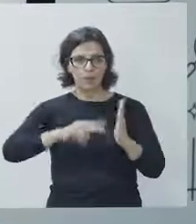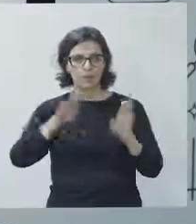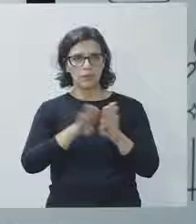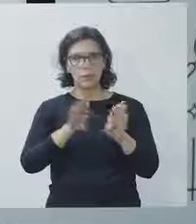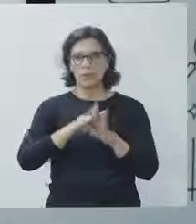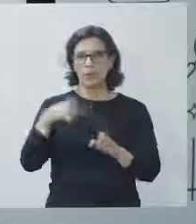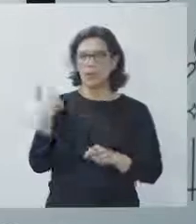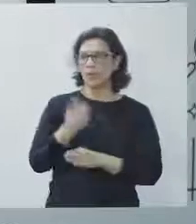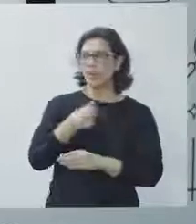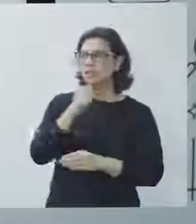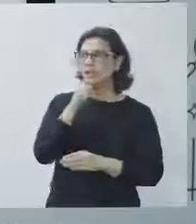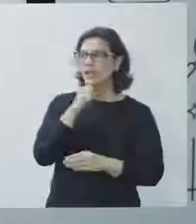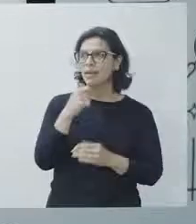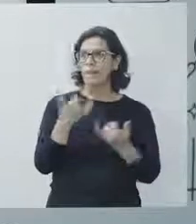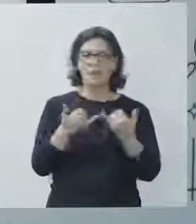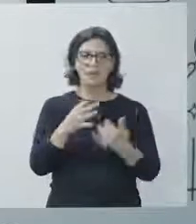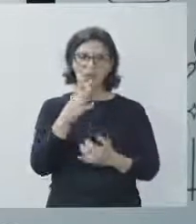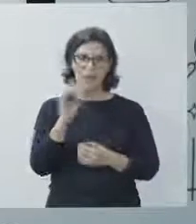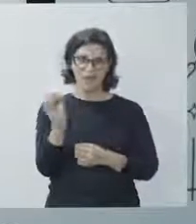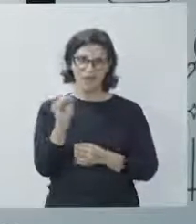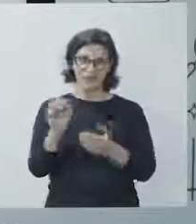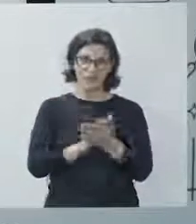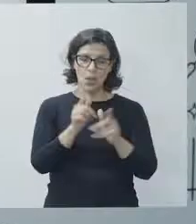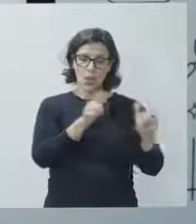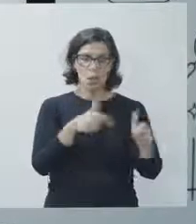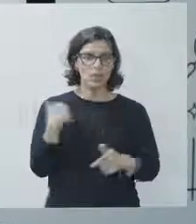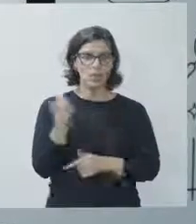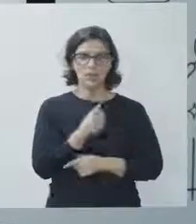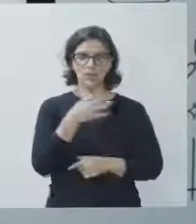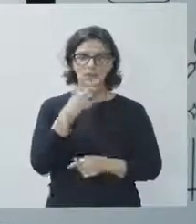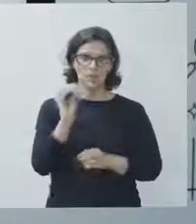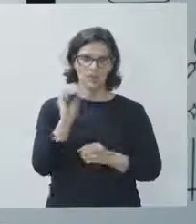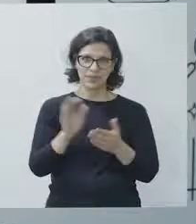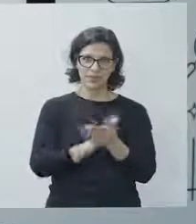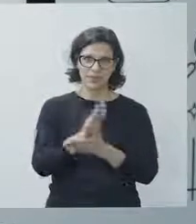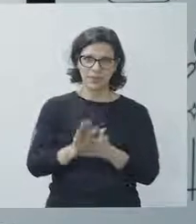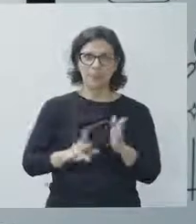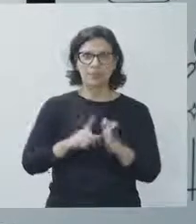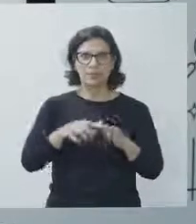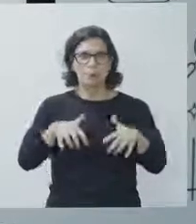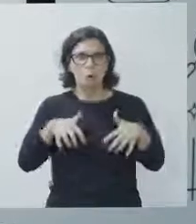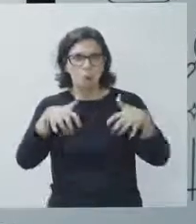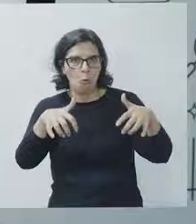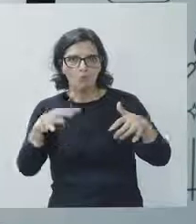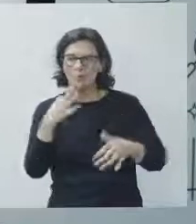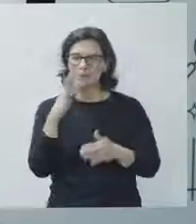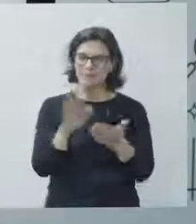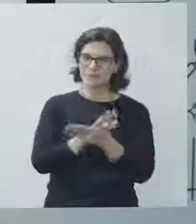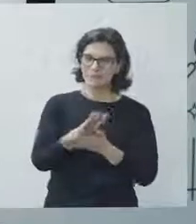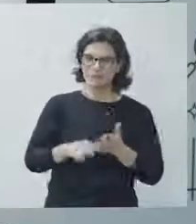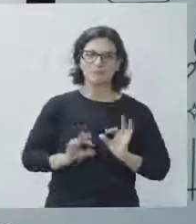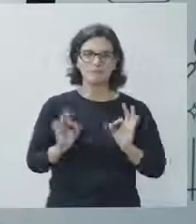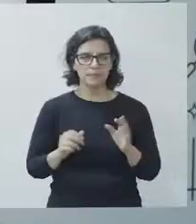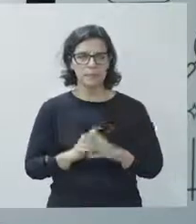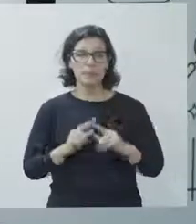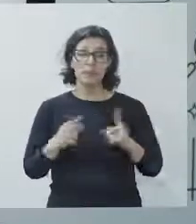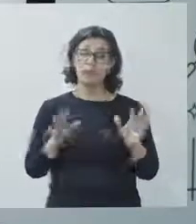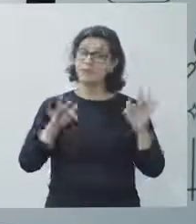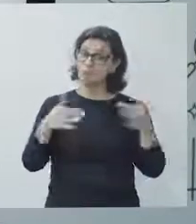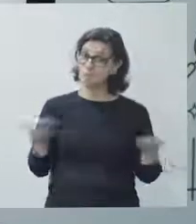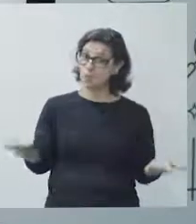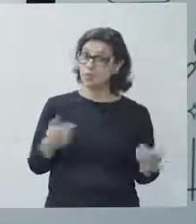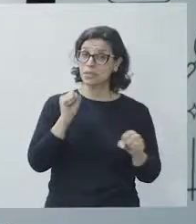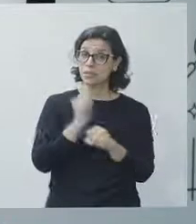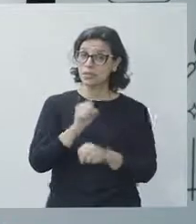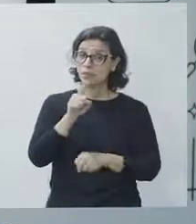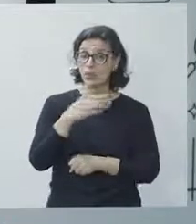são coisas que a gente ainda não conhece, lugares que a gente não conhece, monstros que a gente não conhece. Mas, enfim,